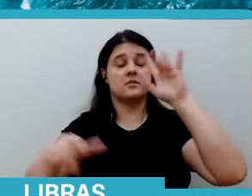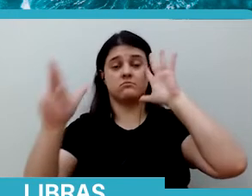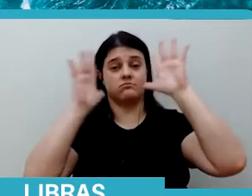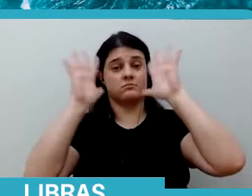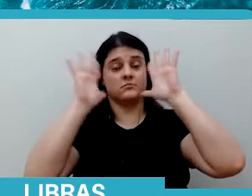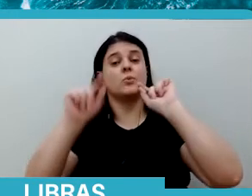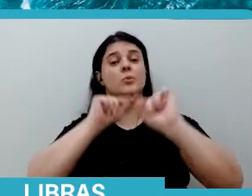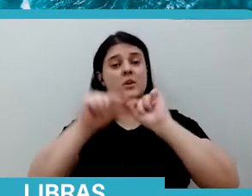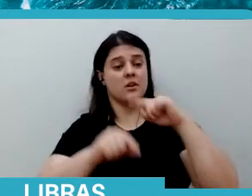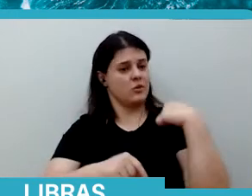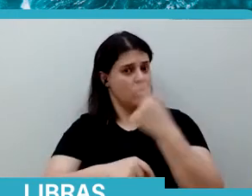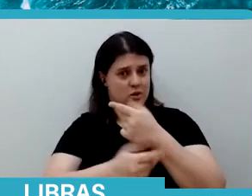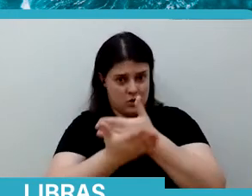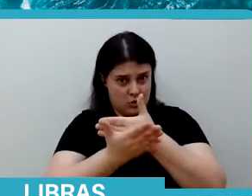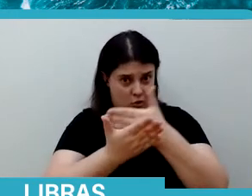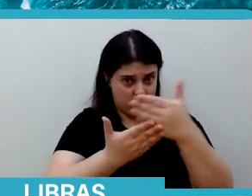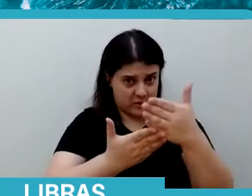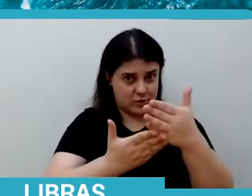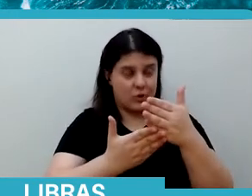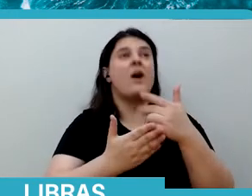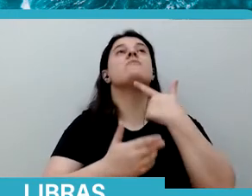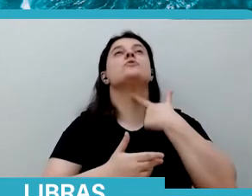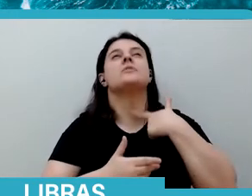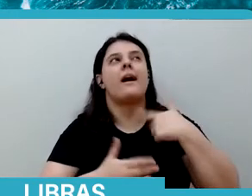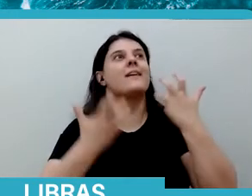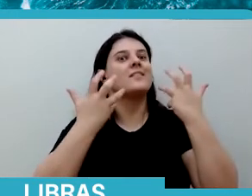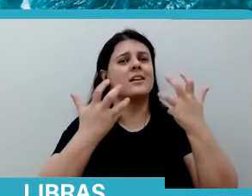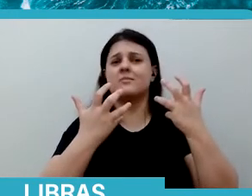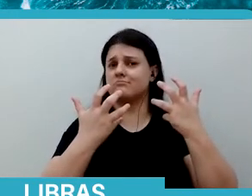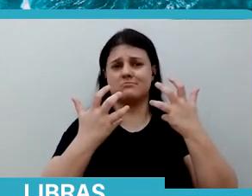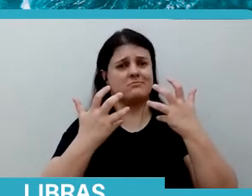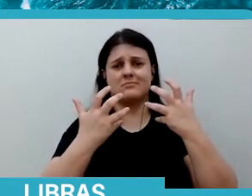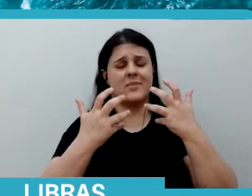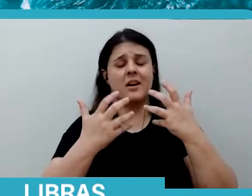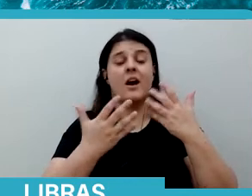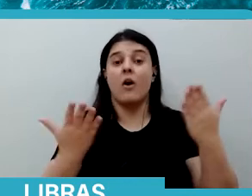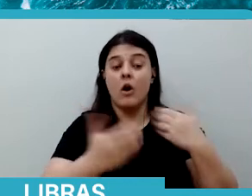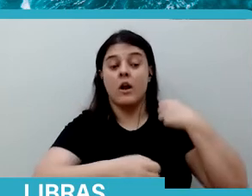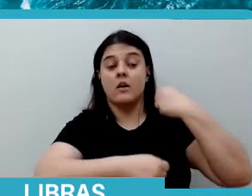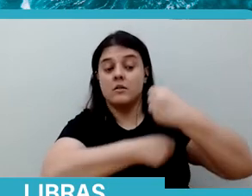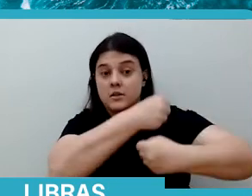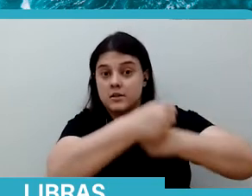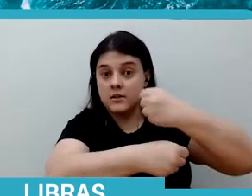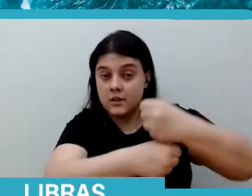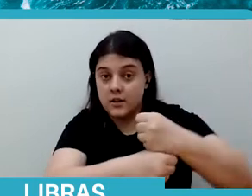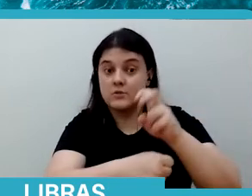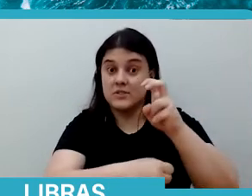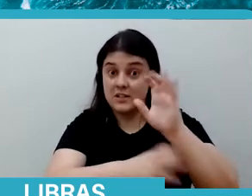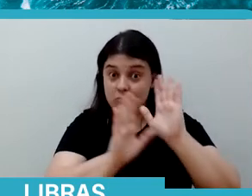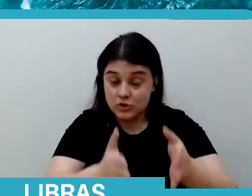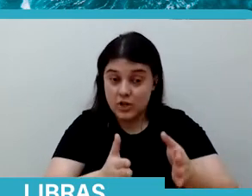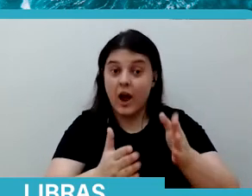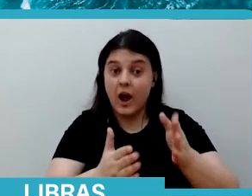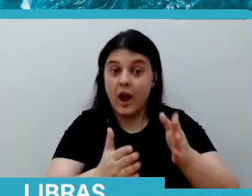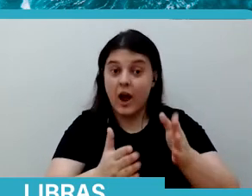com vocês é que a gente não começou a positiva da forma como a gente gostaria mas hoje depois de cinco anos dela já tá muito mais próxima do que a